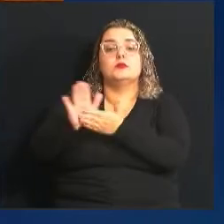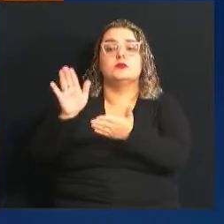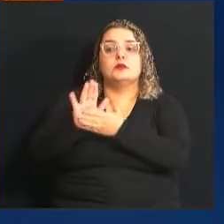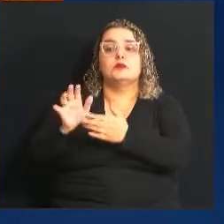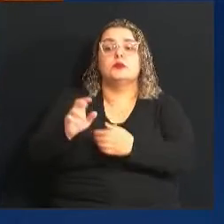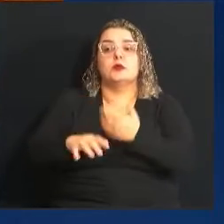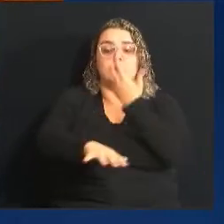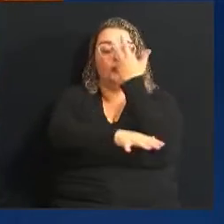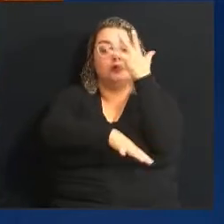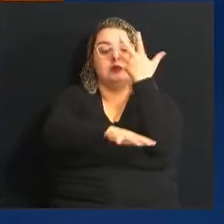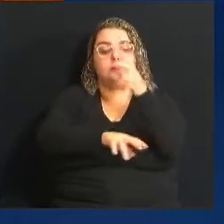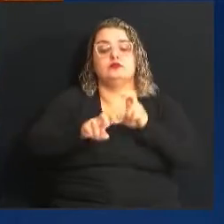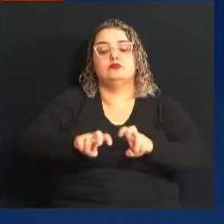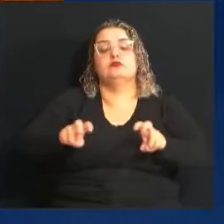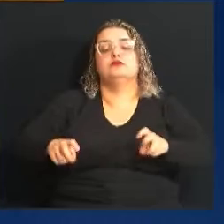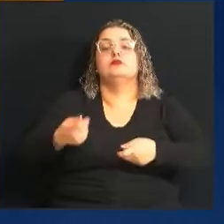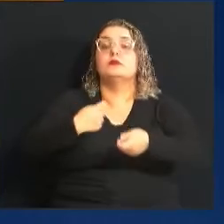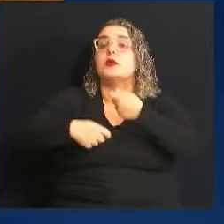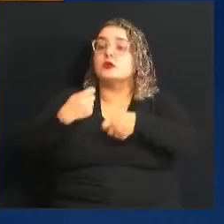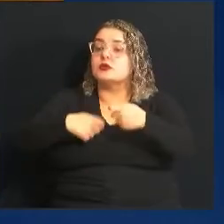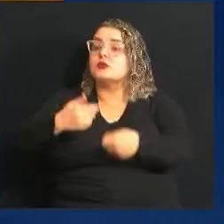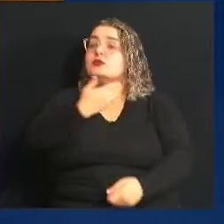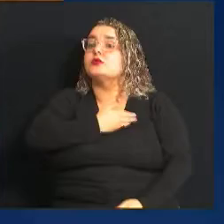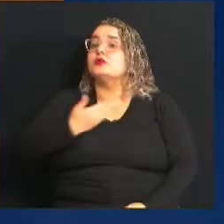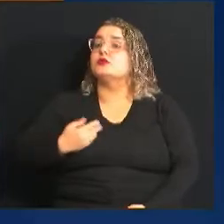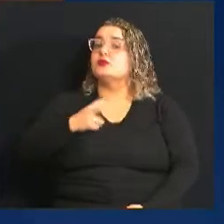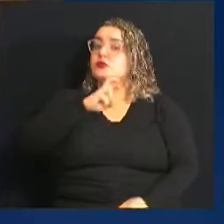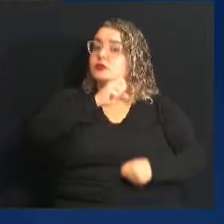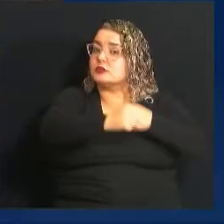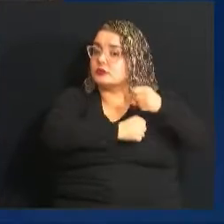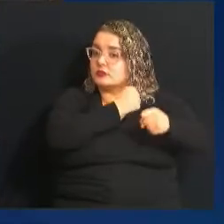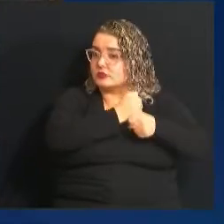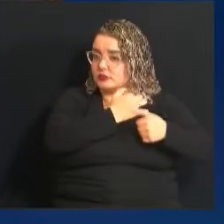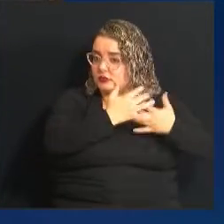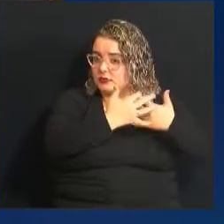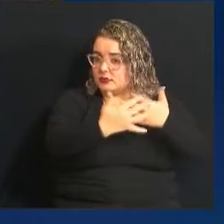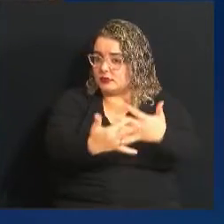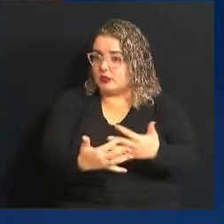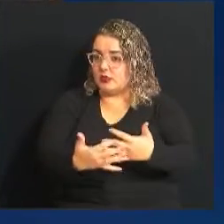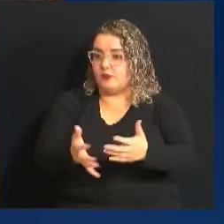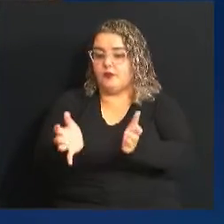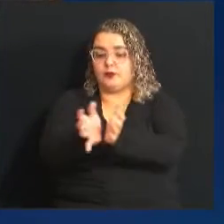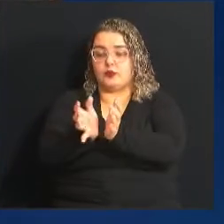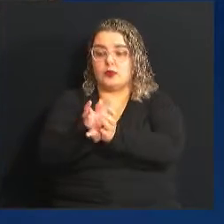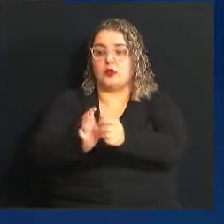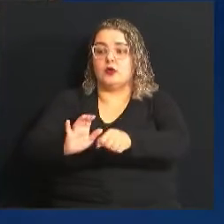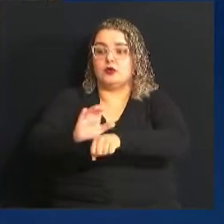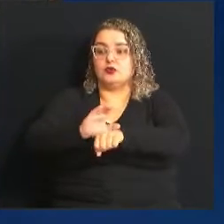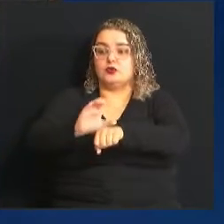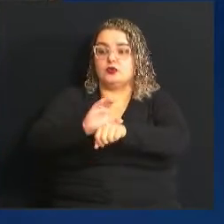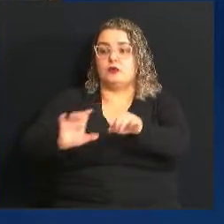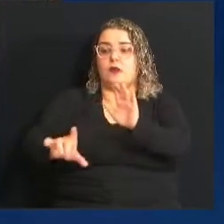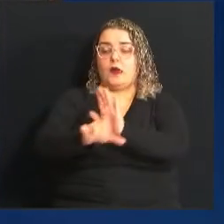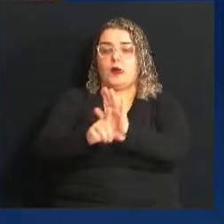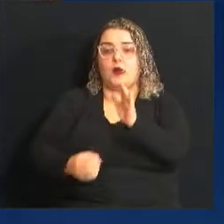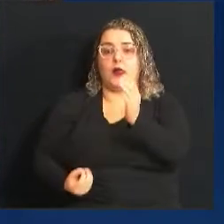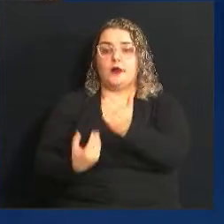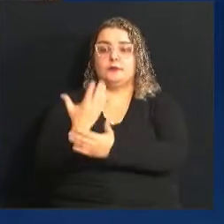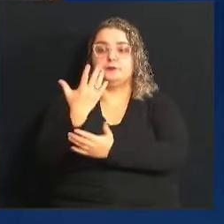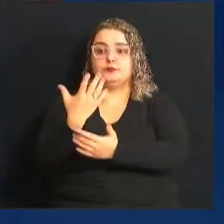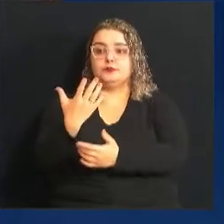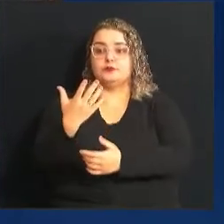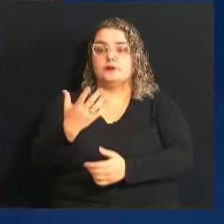à administração pública nos últimos 5 anos. Comissão de Constituição e Legalidade realiza audiência pública